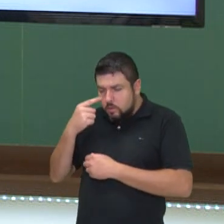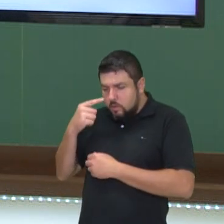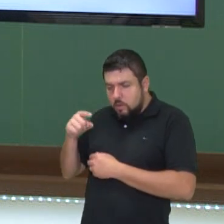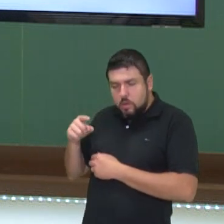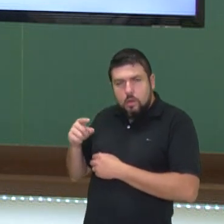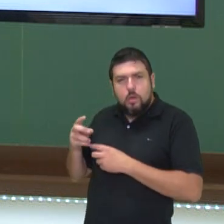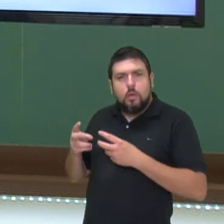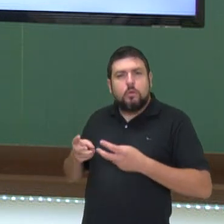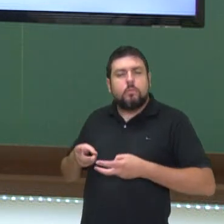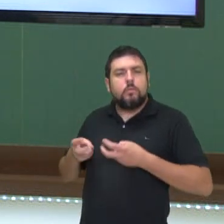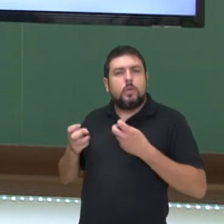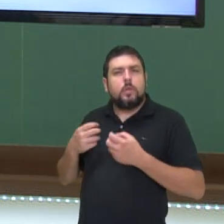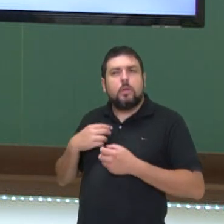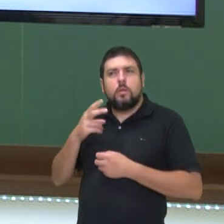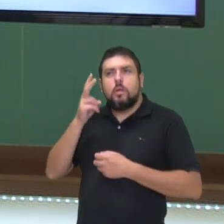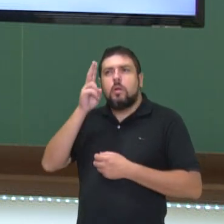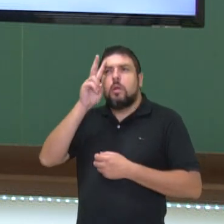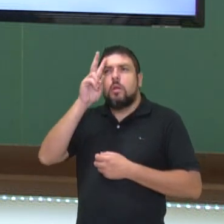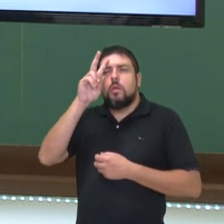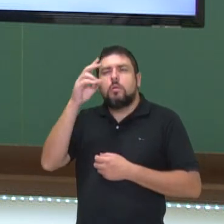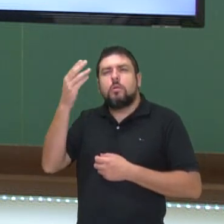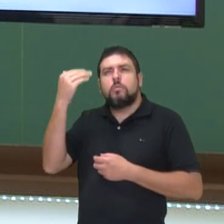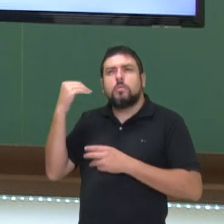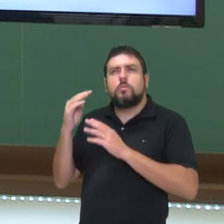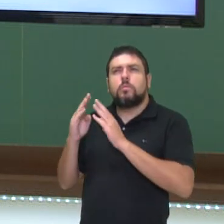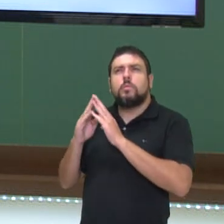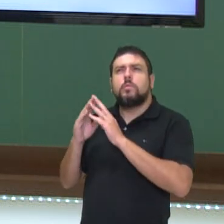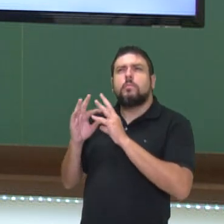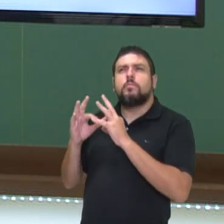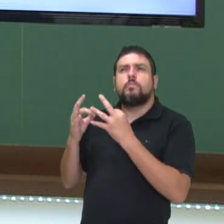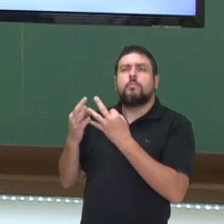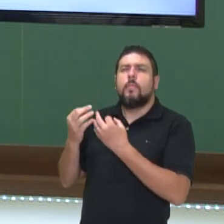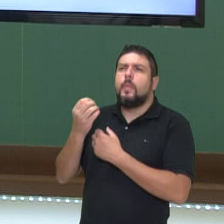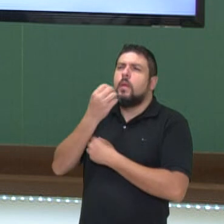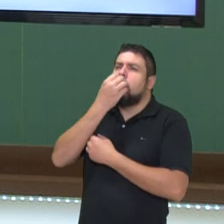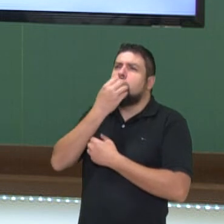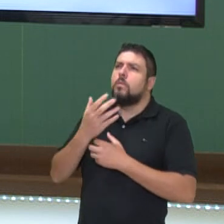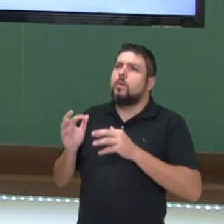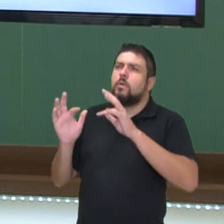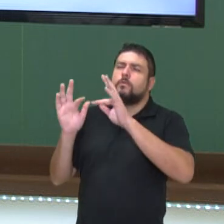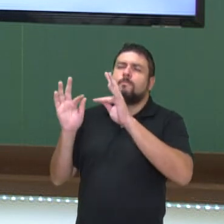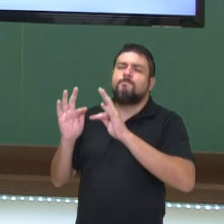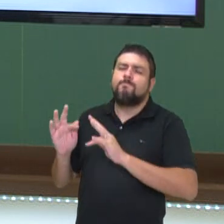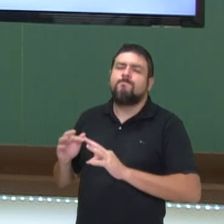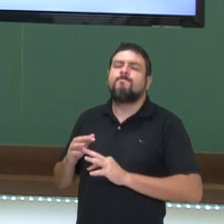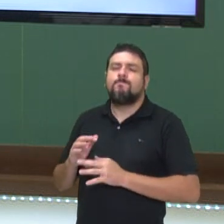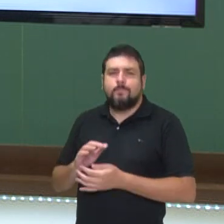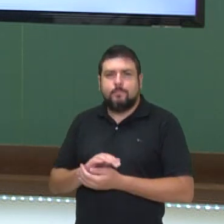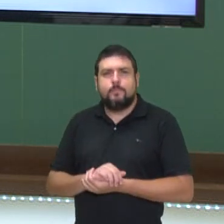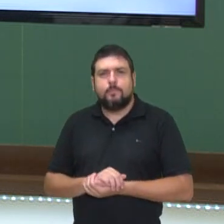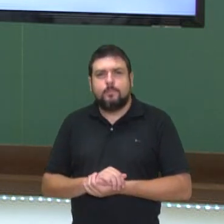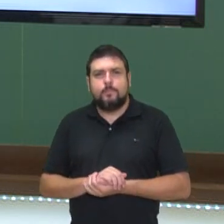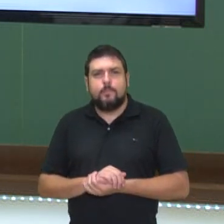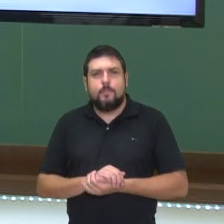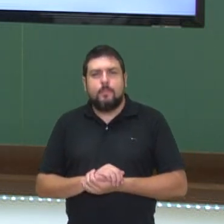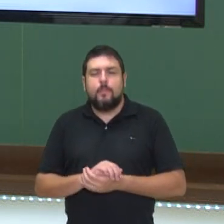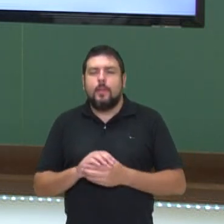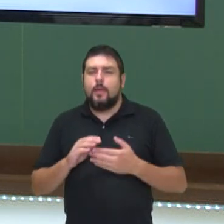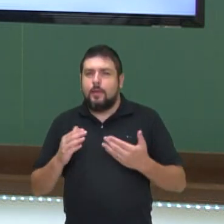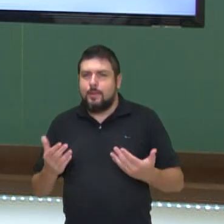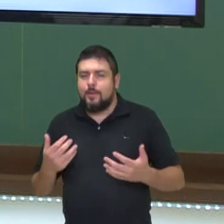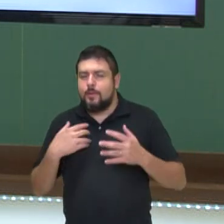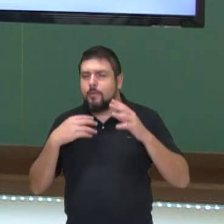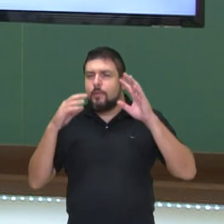daí relembram que o que tinham anteriormente era bom, era feliz, era agradável, né? Com base nessas ideias,